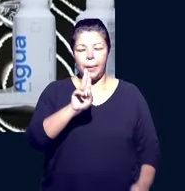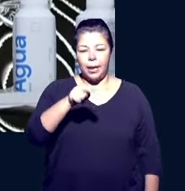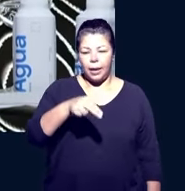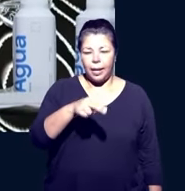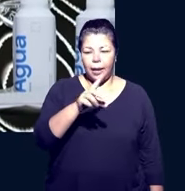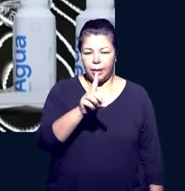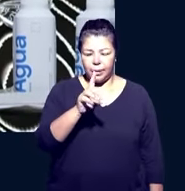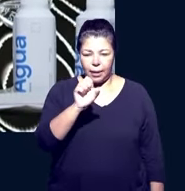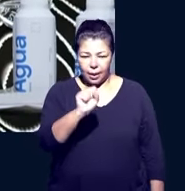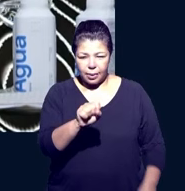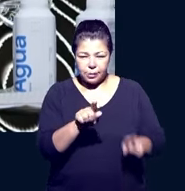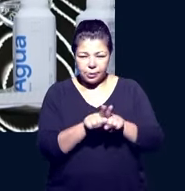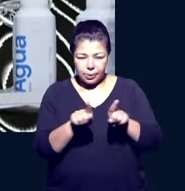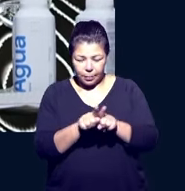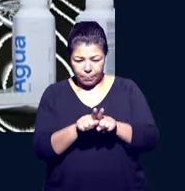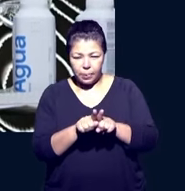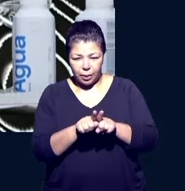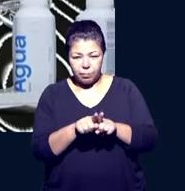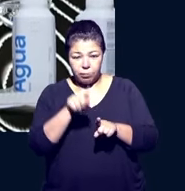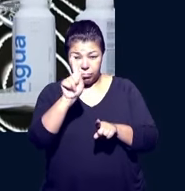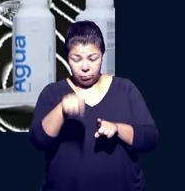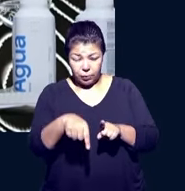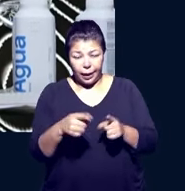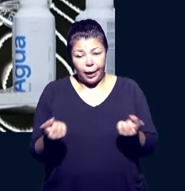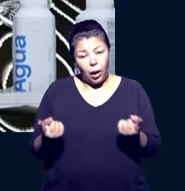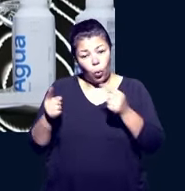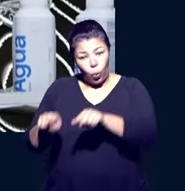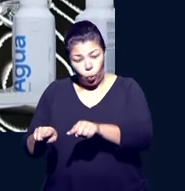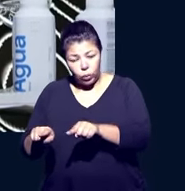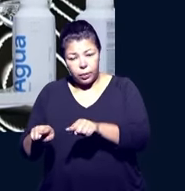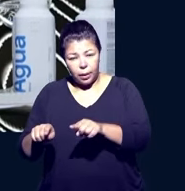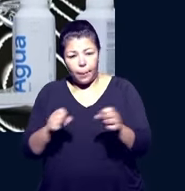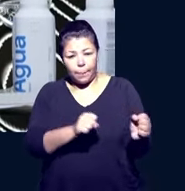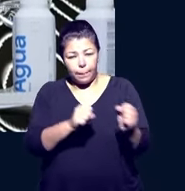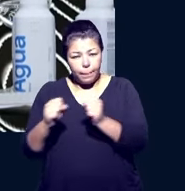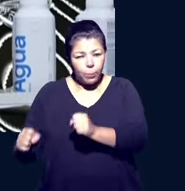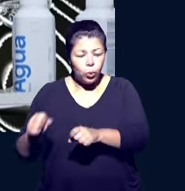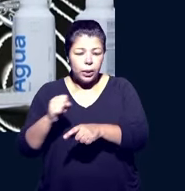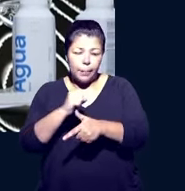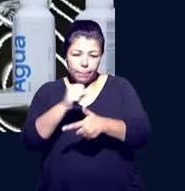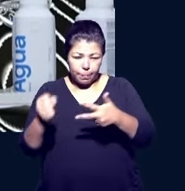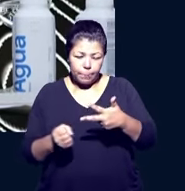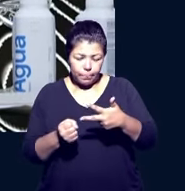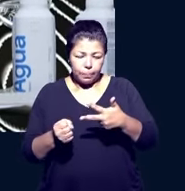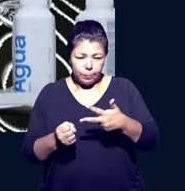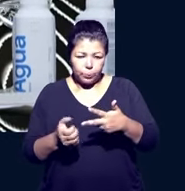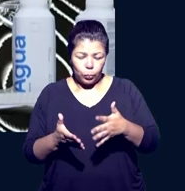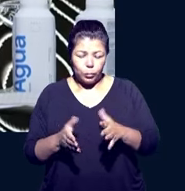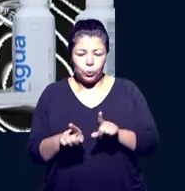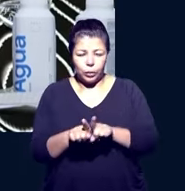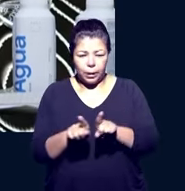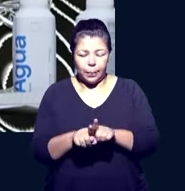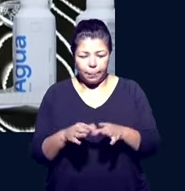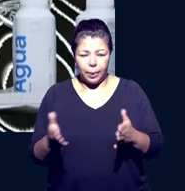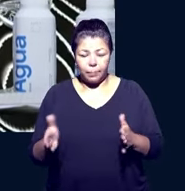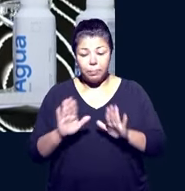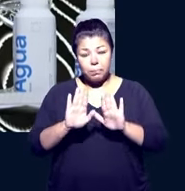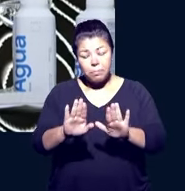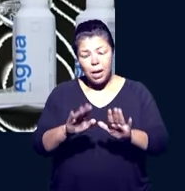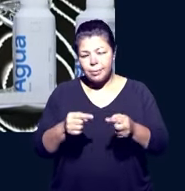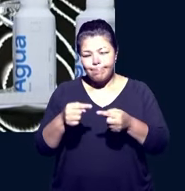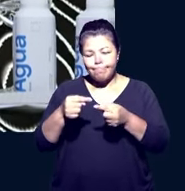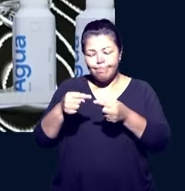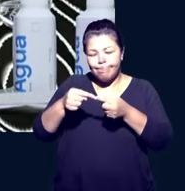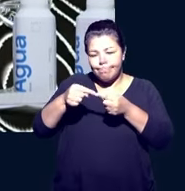uma pesquisa sobre a litigiosidade contra o poder público em geral só para fazer um parêntese que no Brasil ela é totalmente fora do